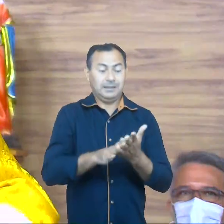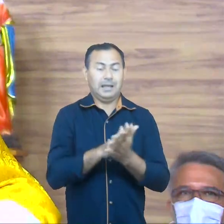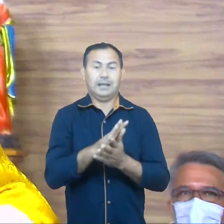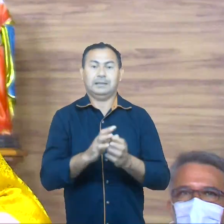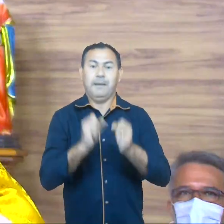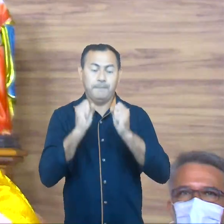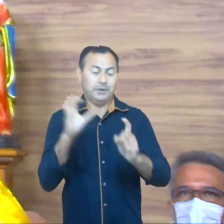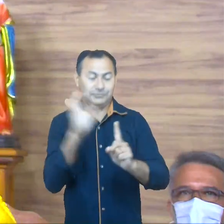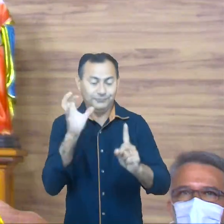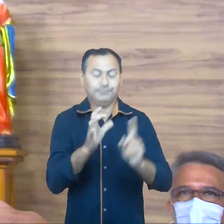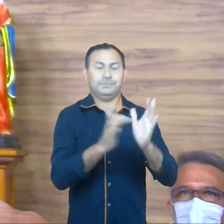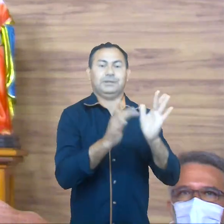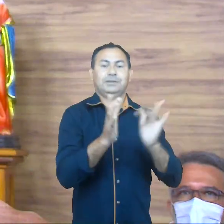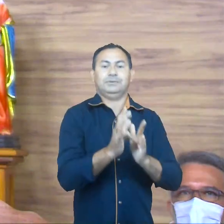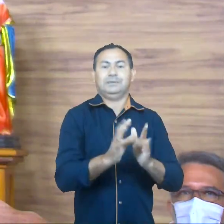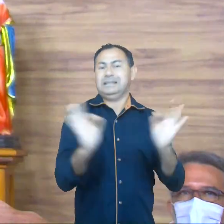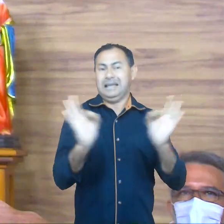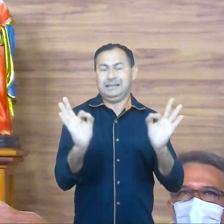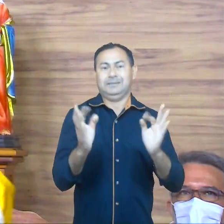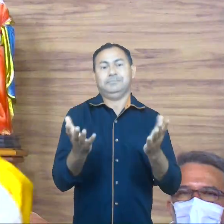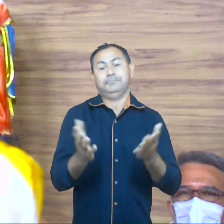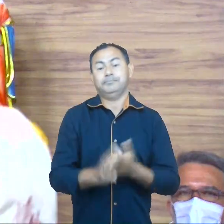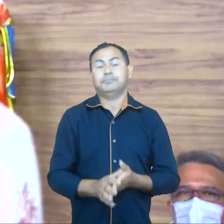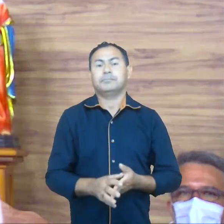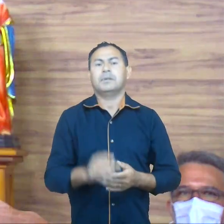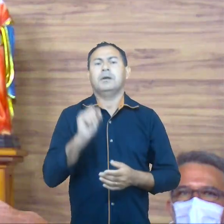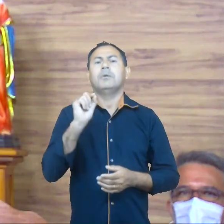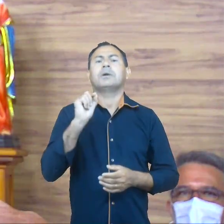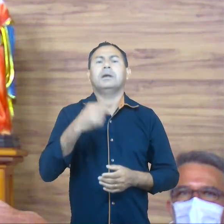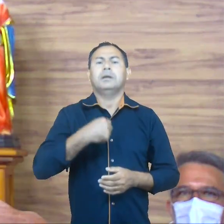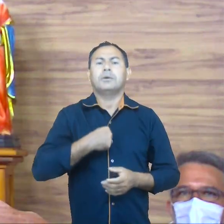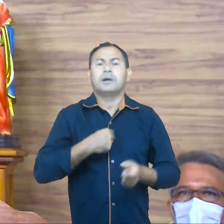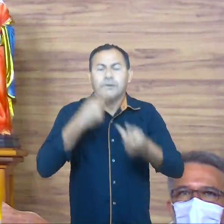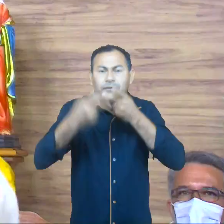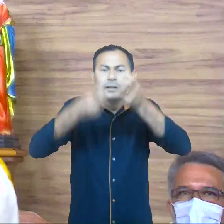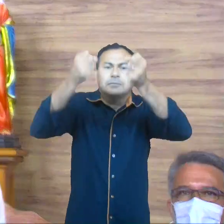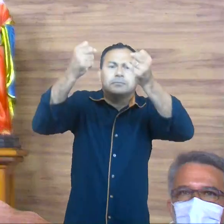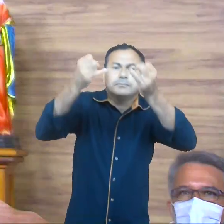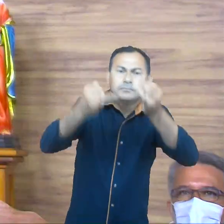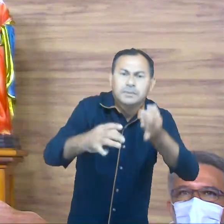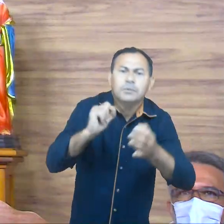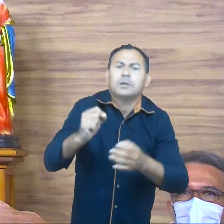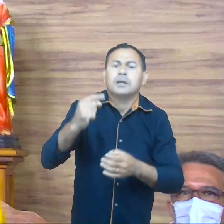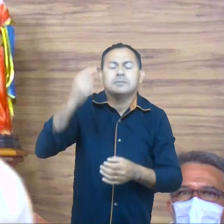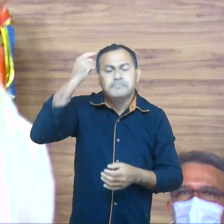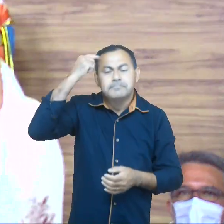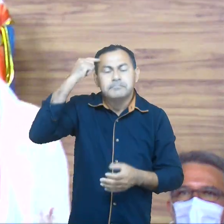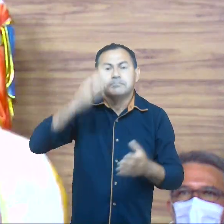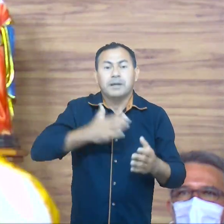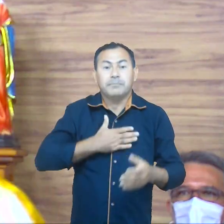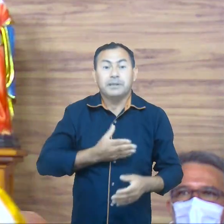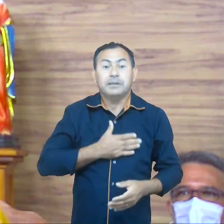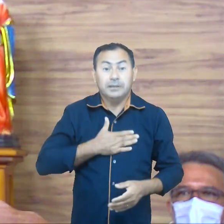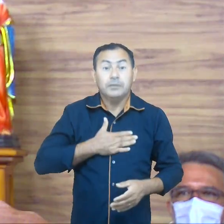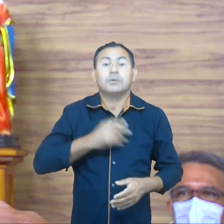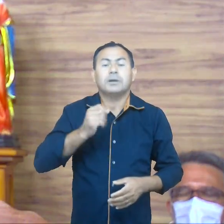pode afetar Jesus. Agora, o que eu quero colocar? O que veio para mim?